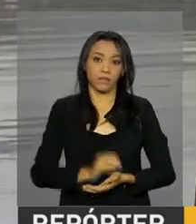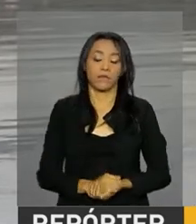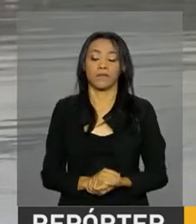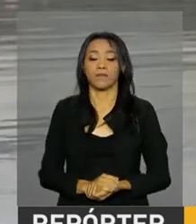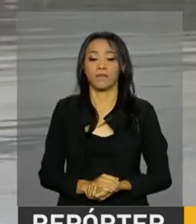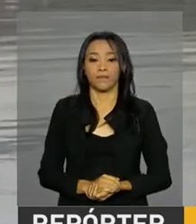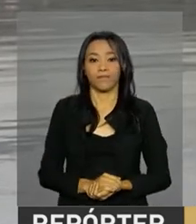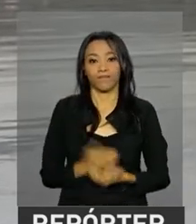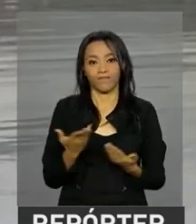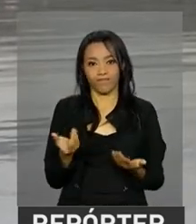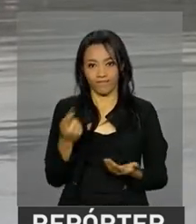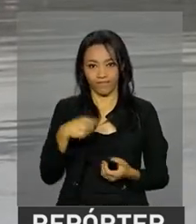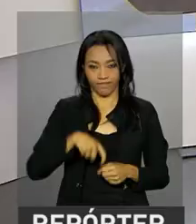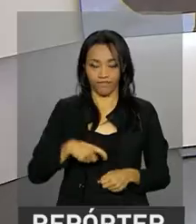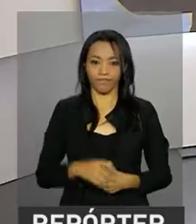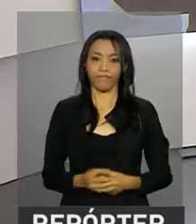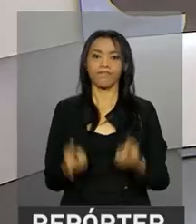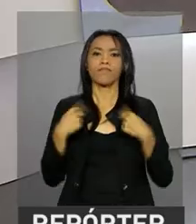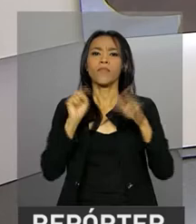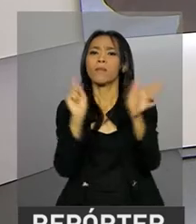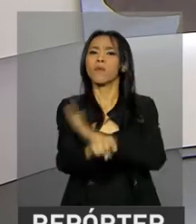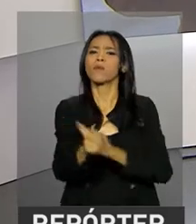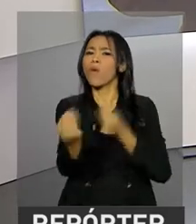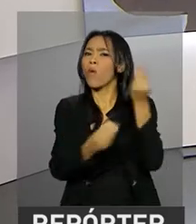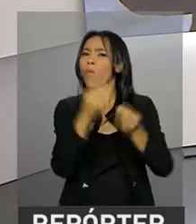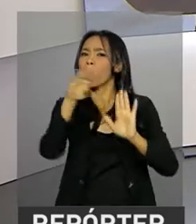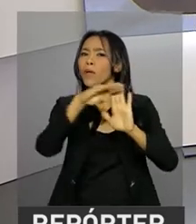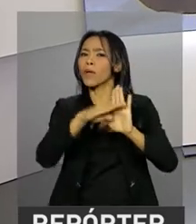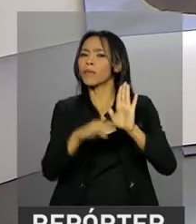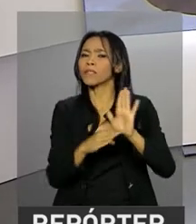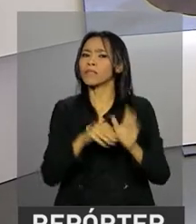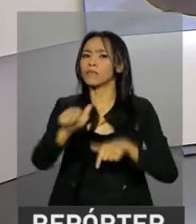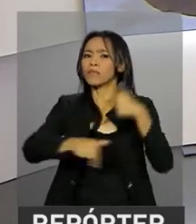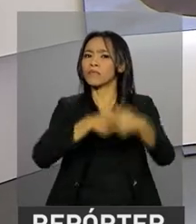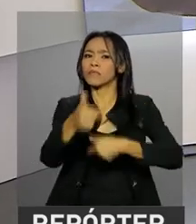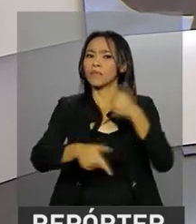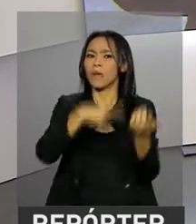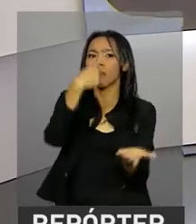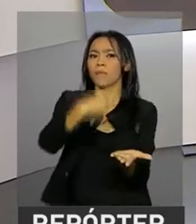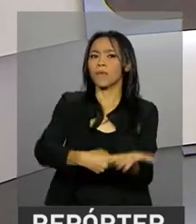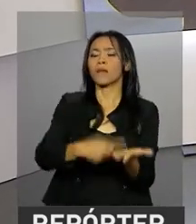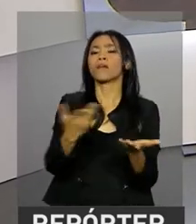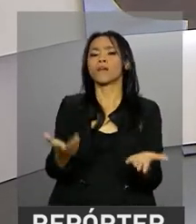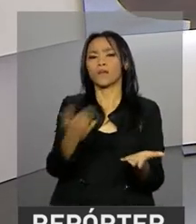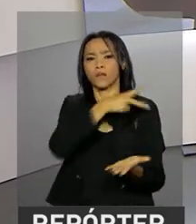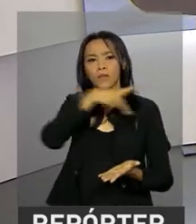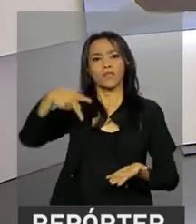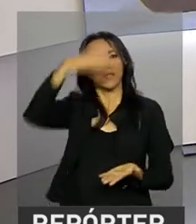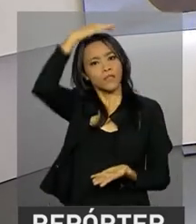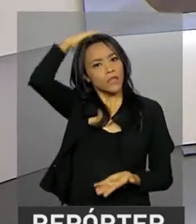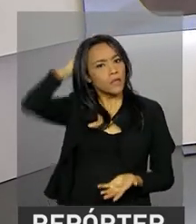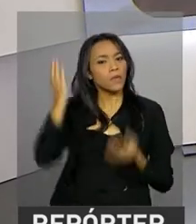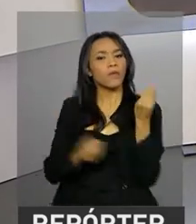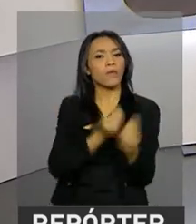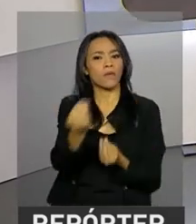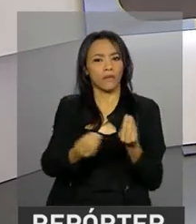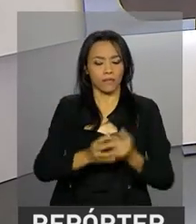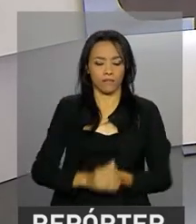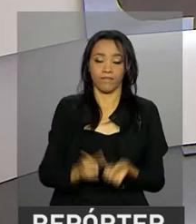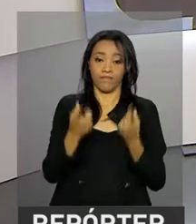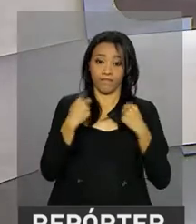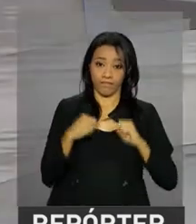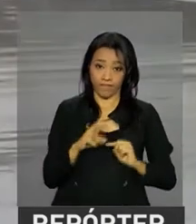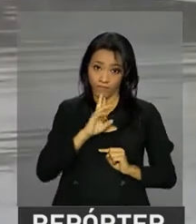site.prouni.mec.gov.br. Leandro? Agora, João, como é que está a programação do presidente Michel Temer para hoje aí no Palácio do Planalto? Olha só, Leandro, o